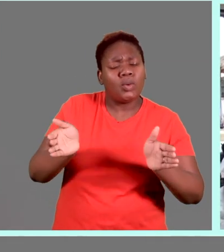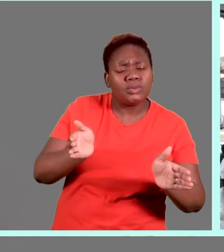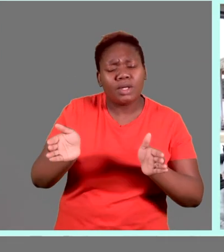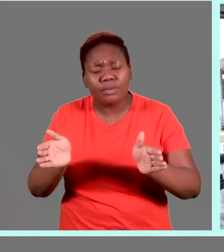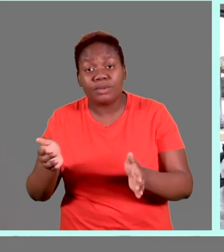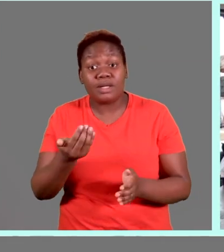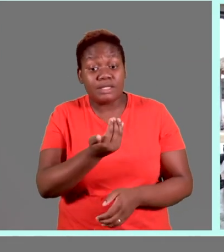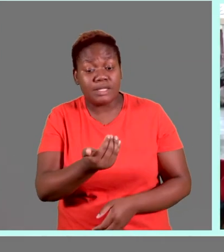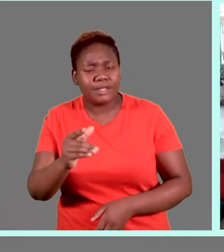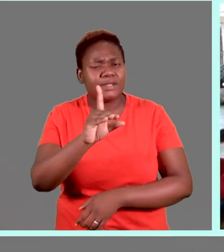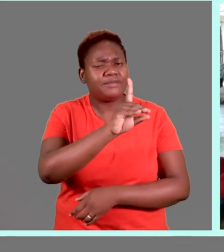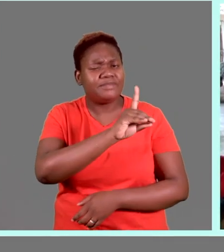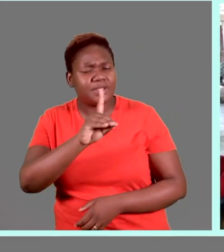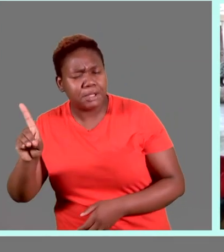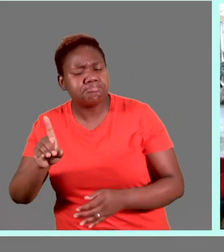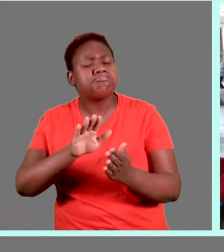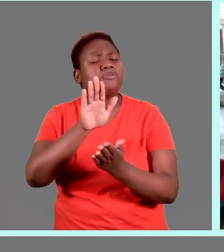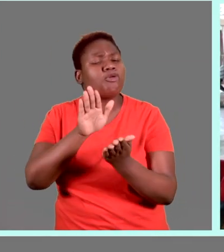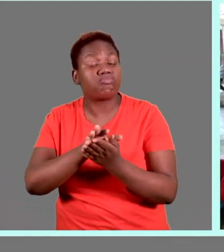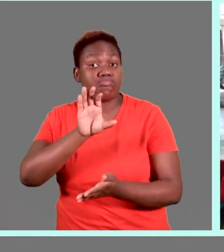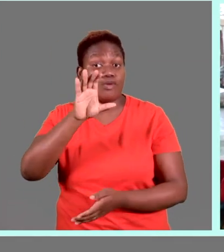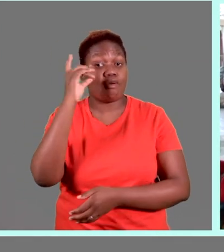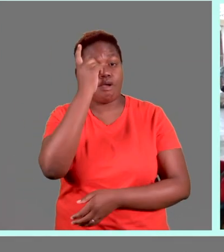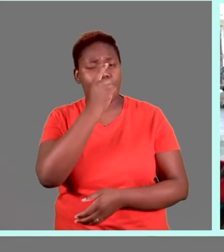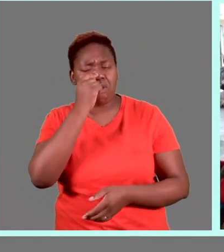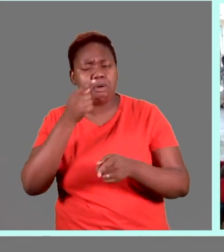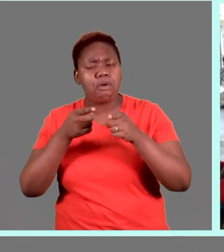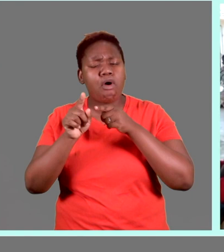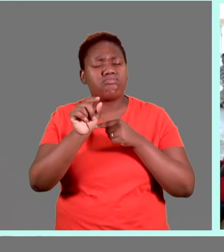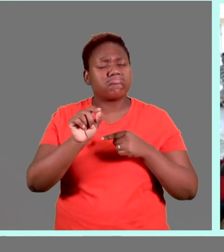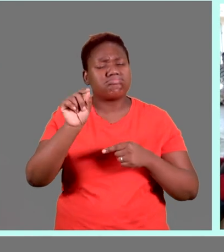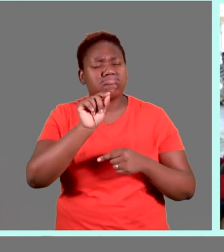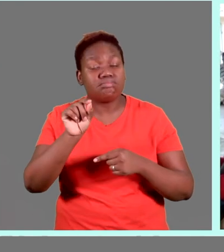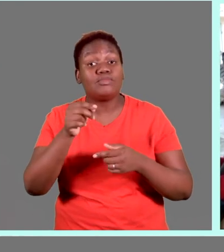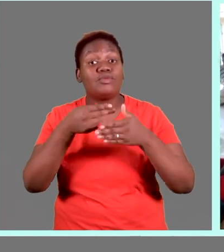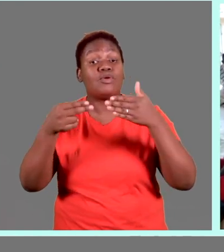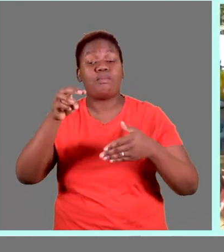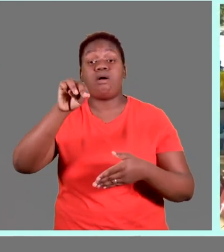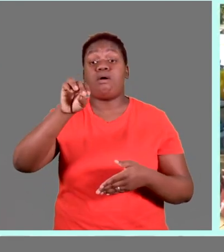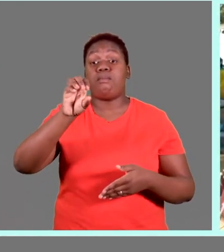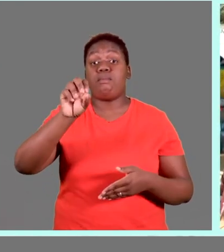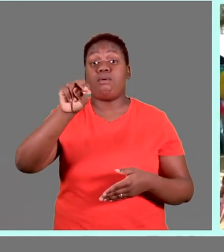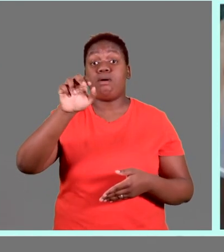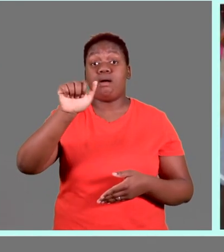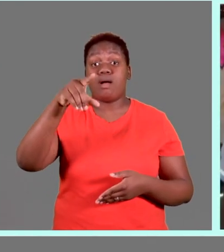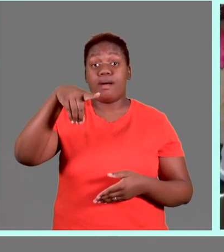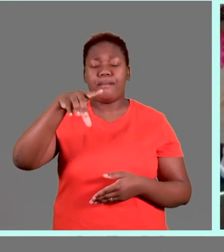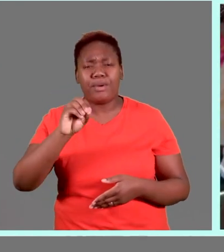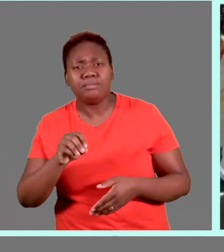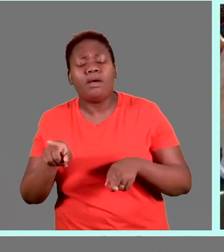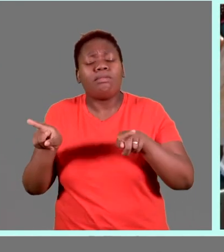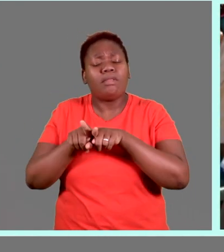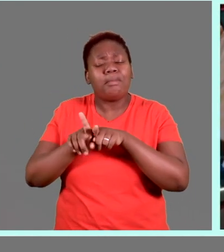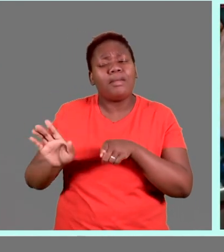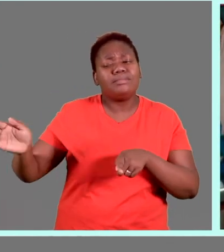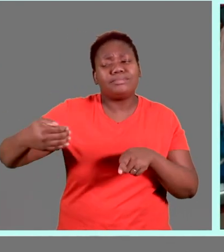Jamal Bento é cuidador de crianças com deficiência. Vive no distrito de Monapo e começou a cuidar dos seus